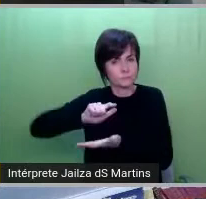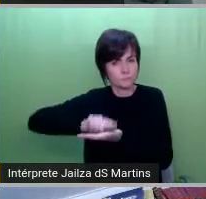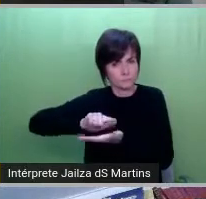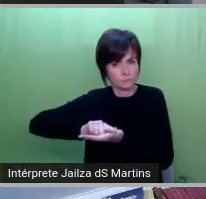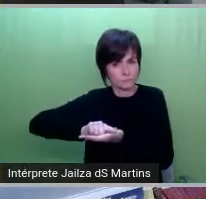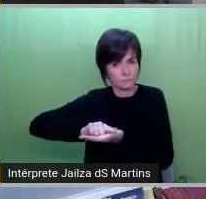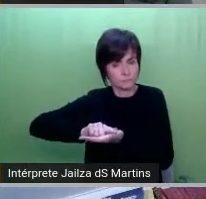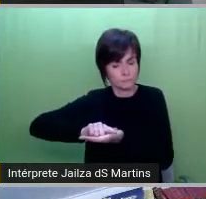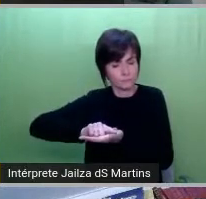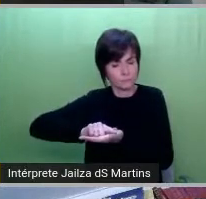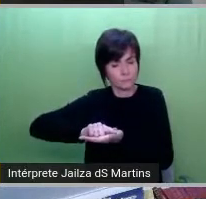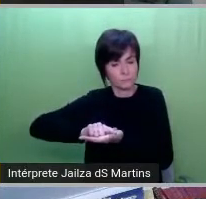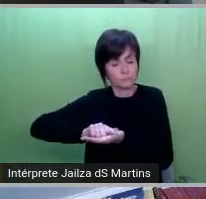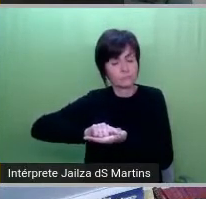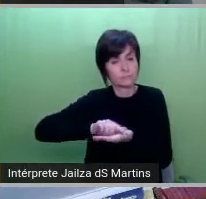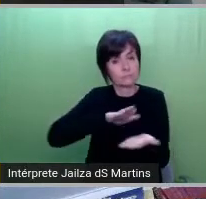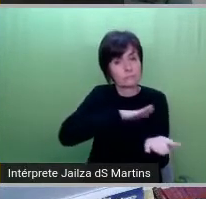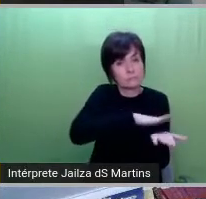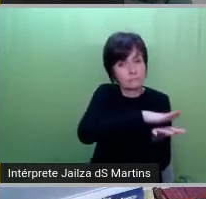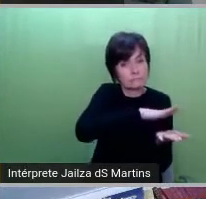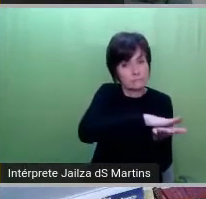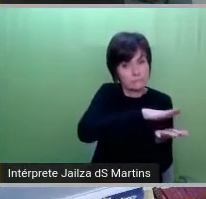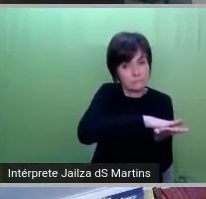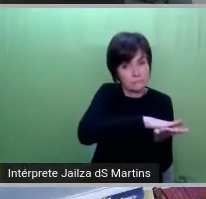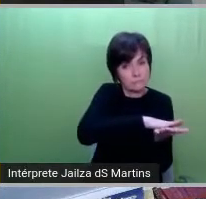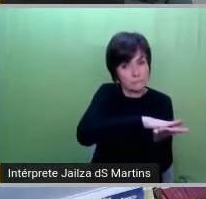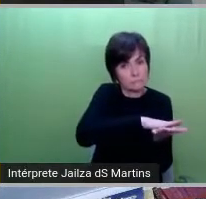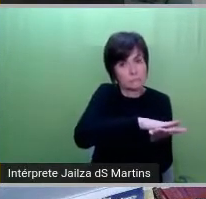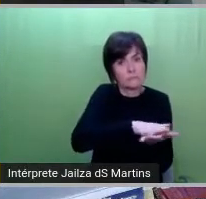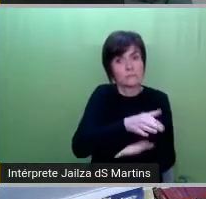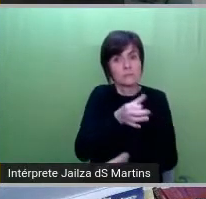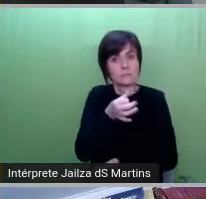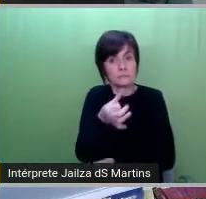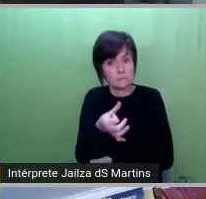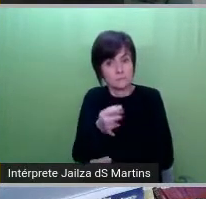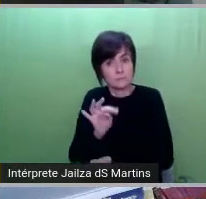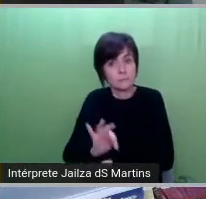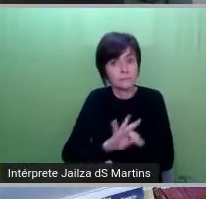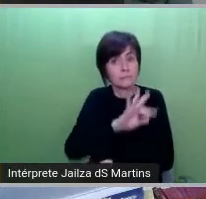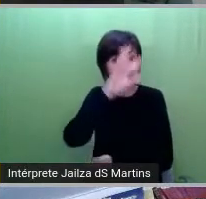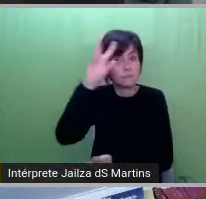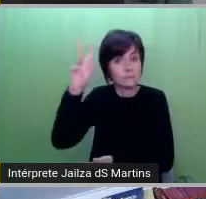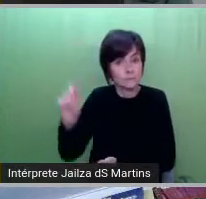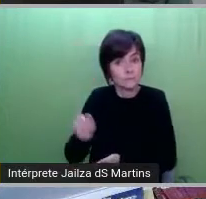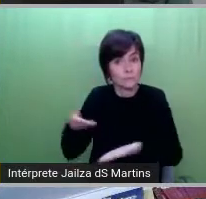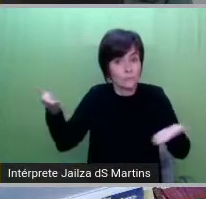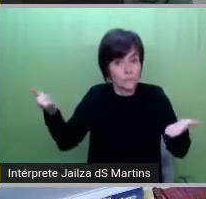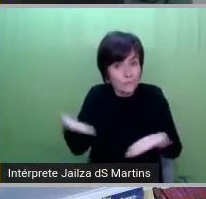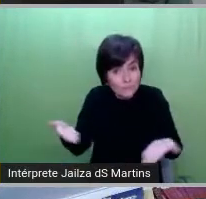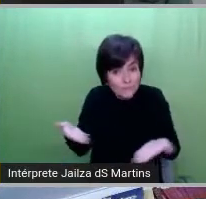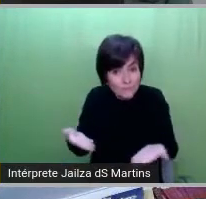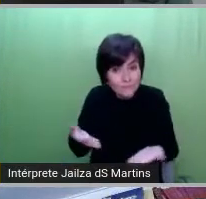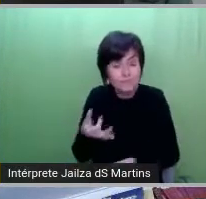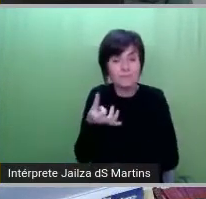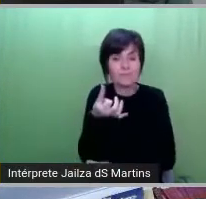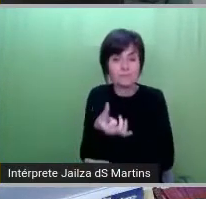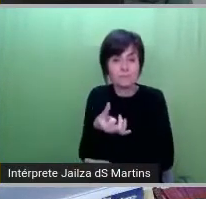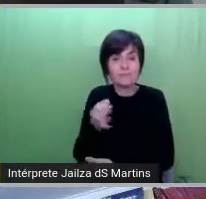emitido pelo Tesouro Nacional hoje está na ordem dos 6 trilhões de reais. Ou seja, tem 6